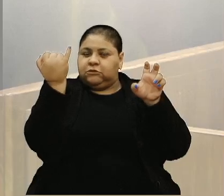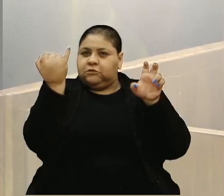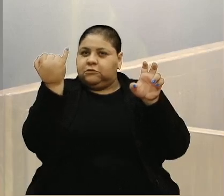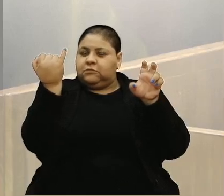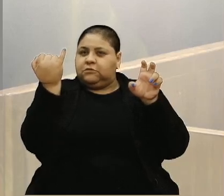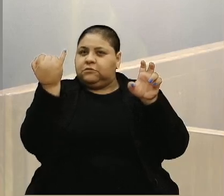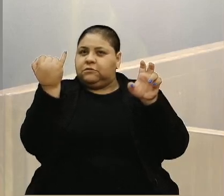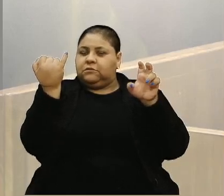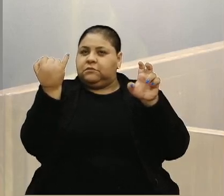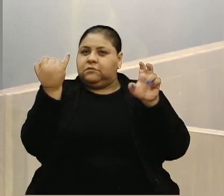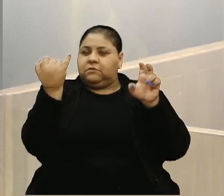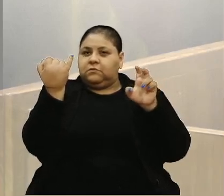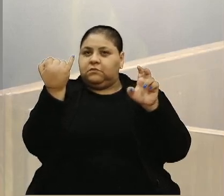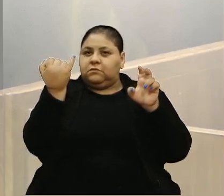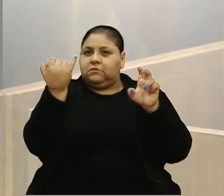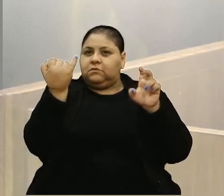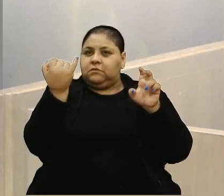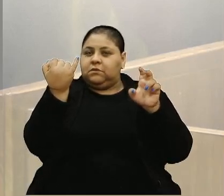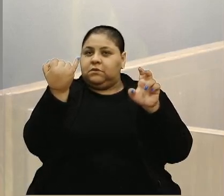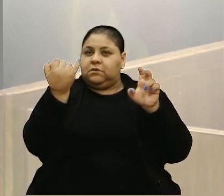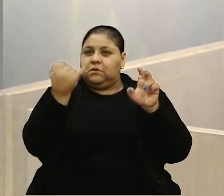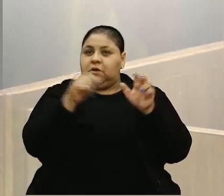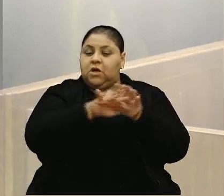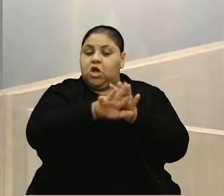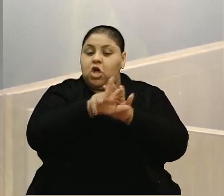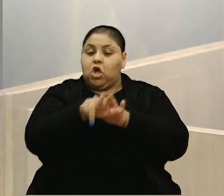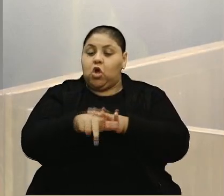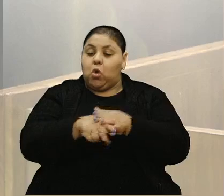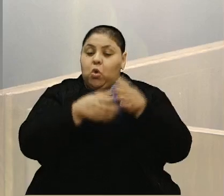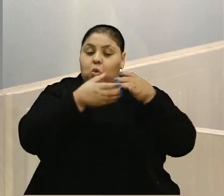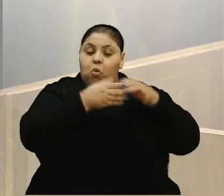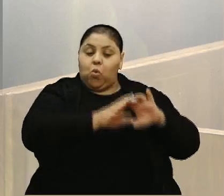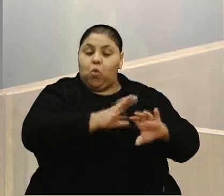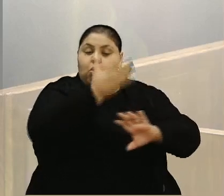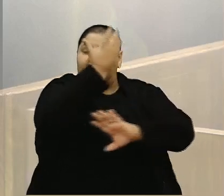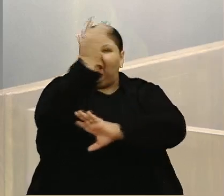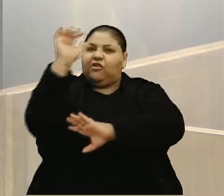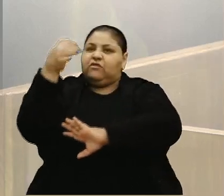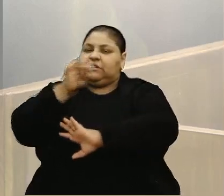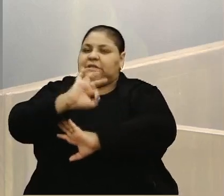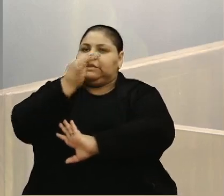referente a um crime contra a natureza em Caxias do Sul.